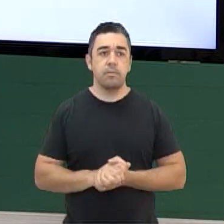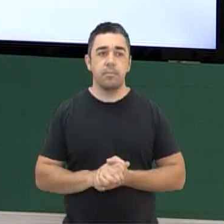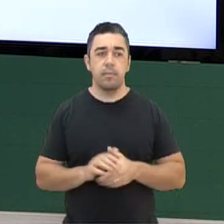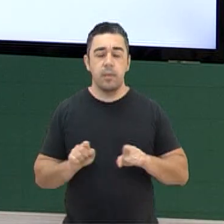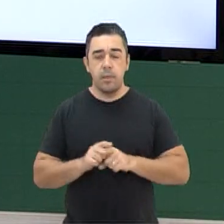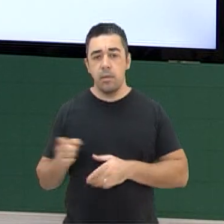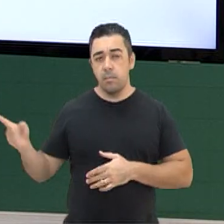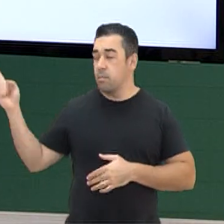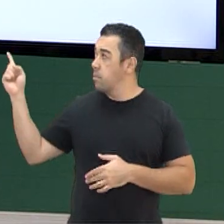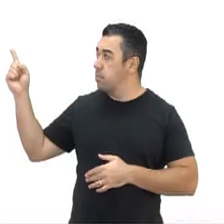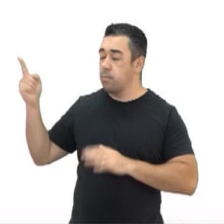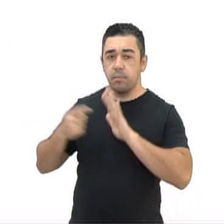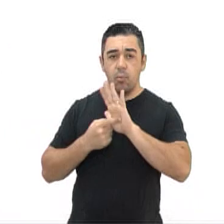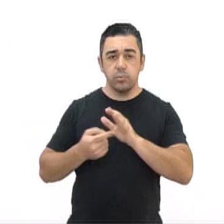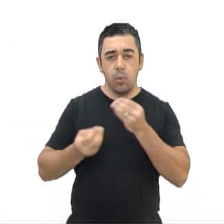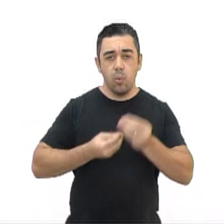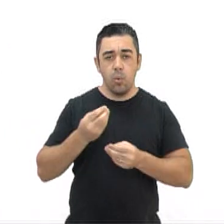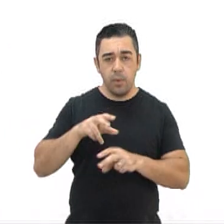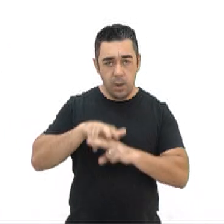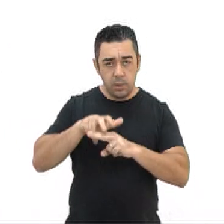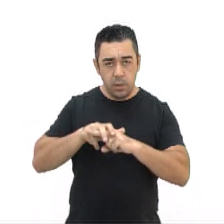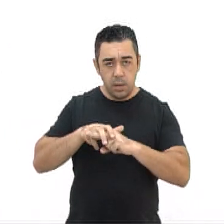Temos aqui uma imagem das cadeiras,